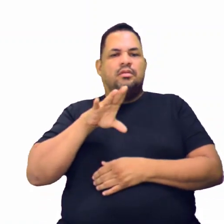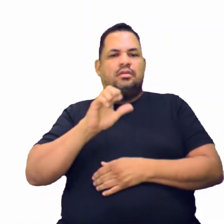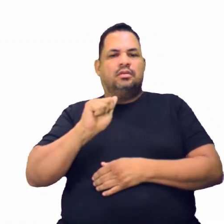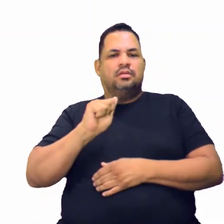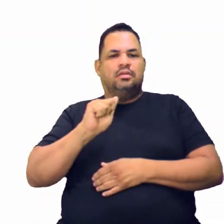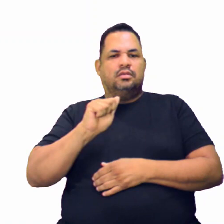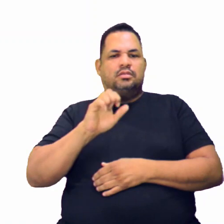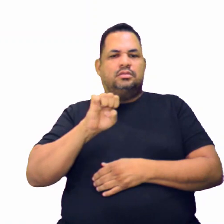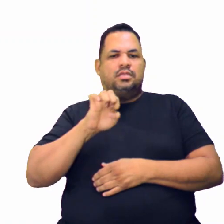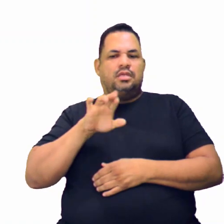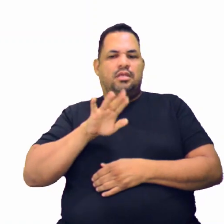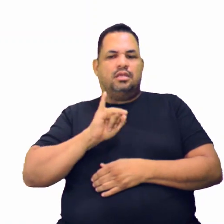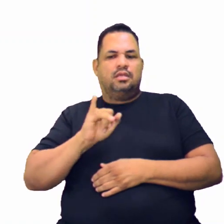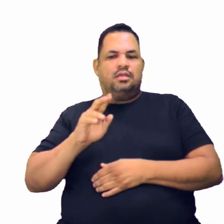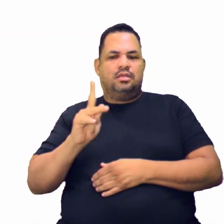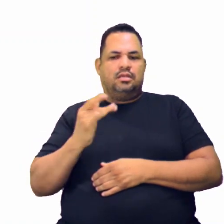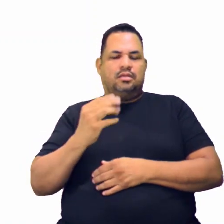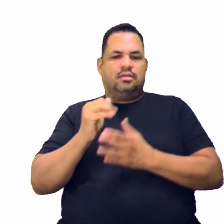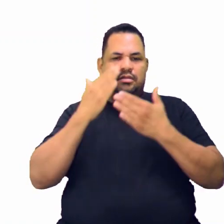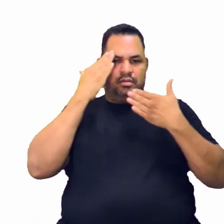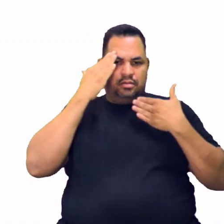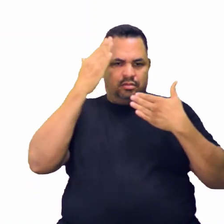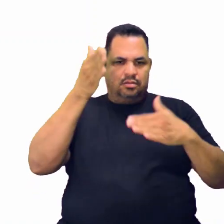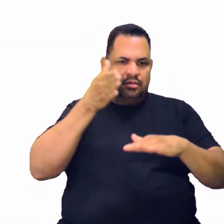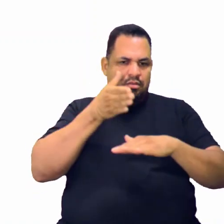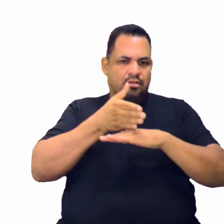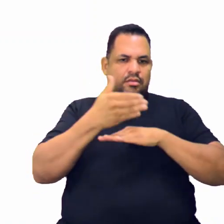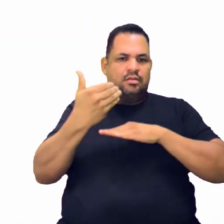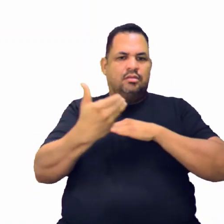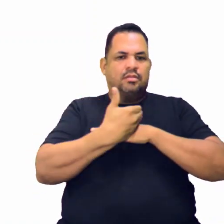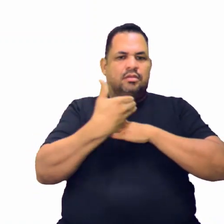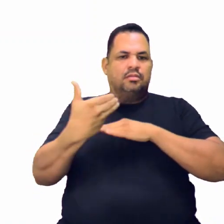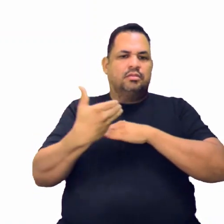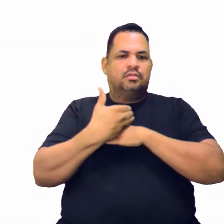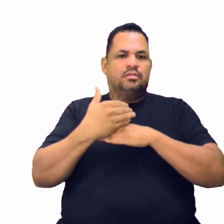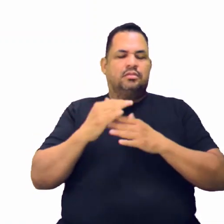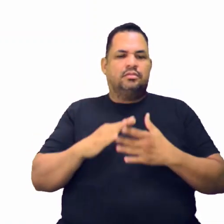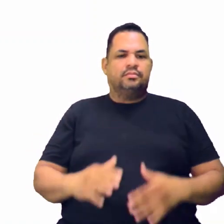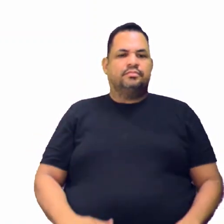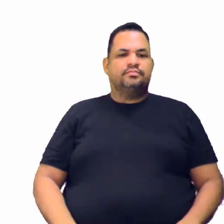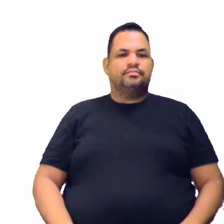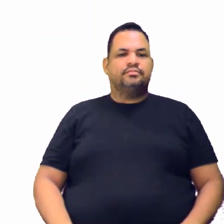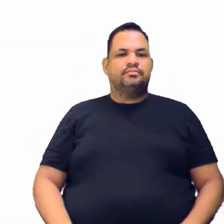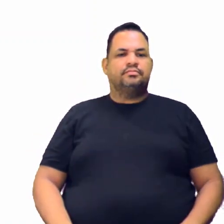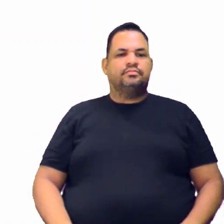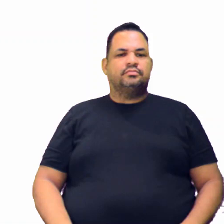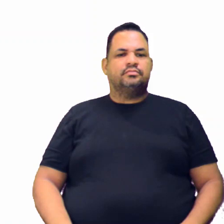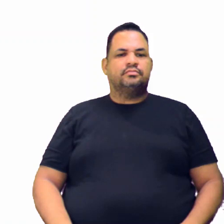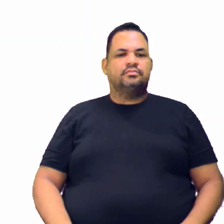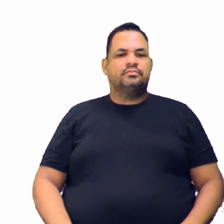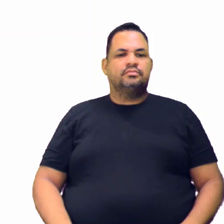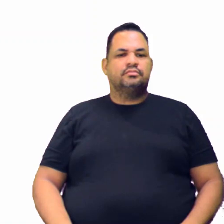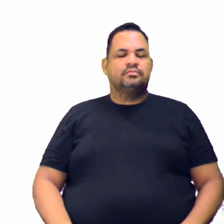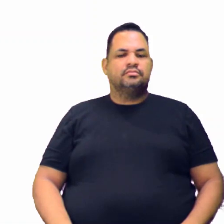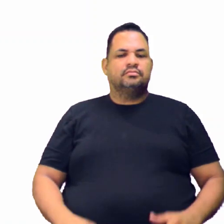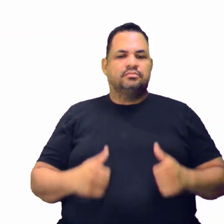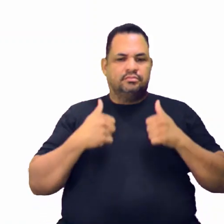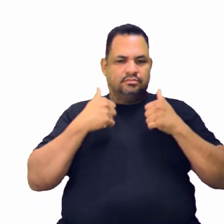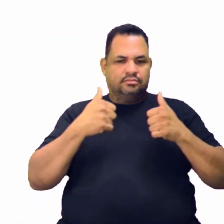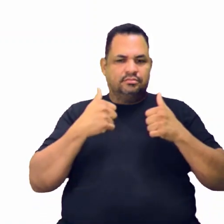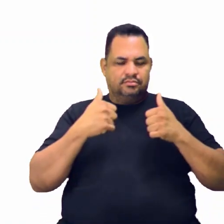a todos. Obrigada pela contribuição. Vocês